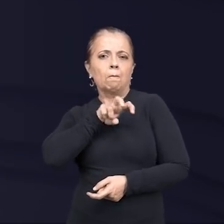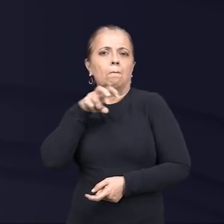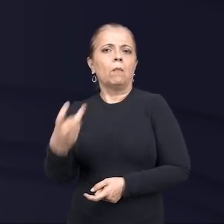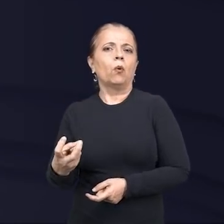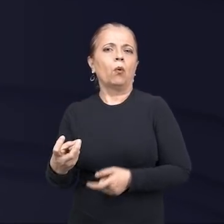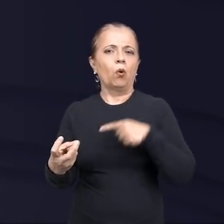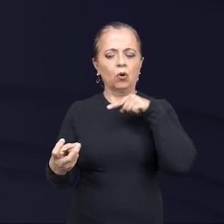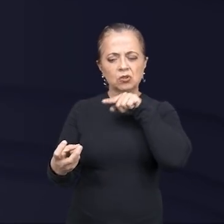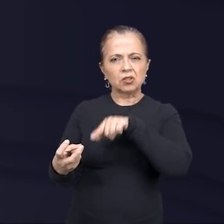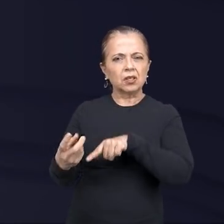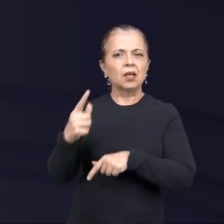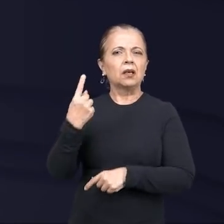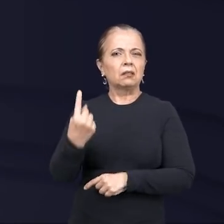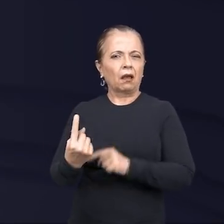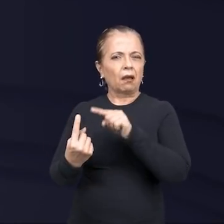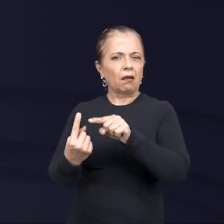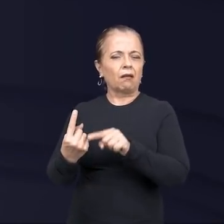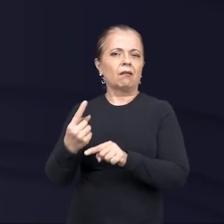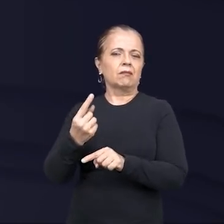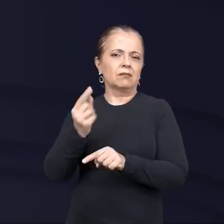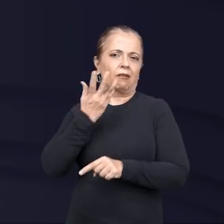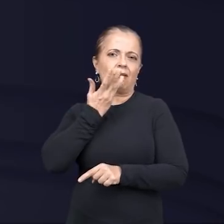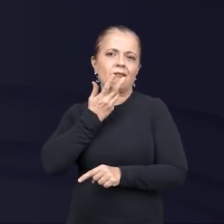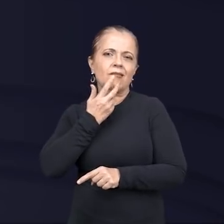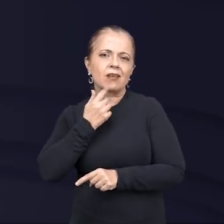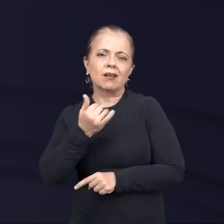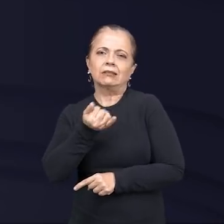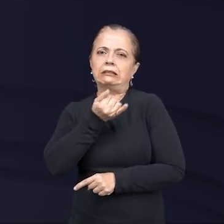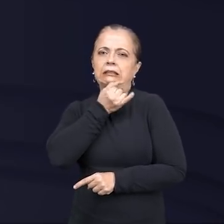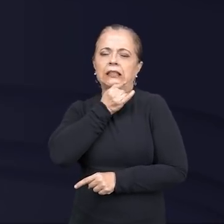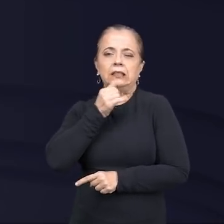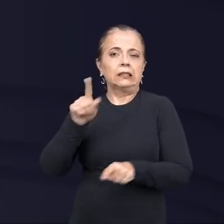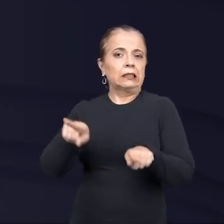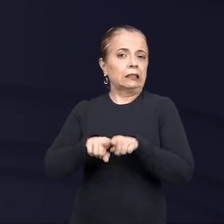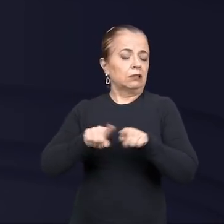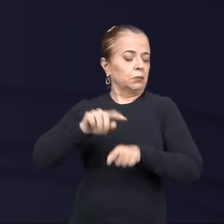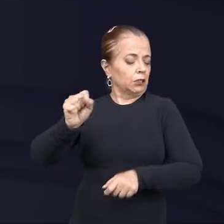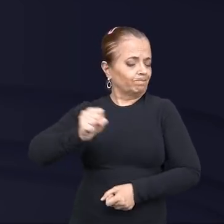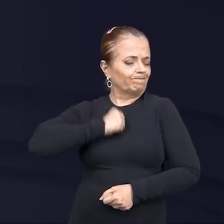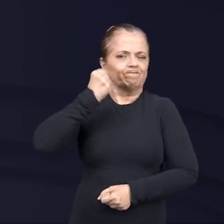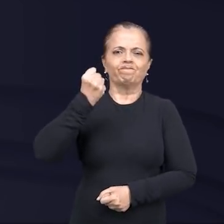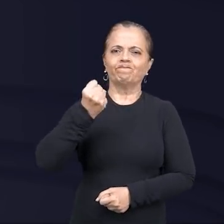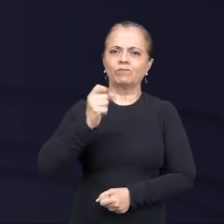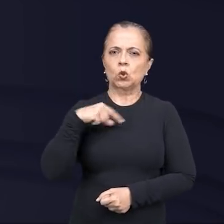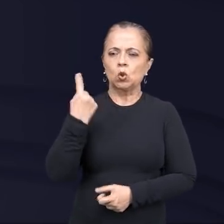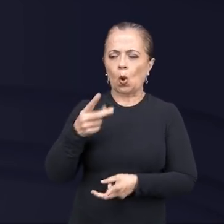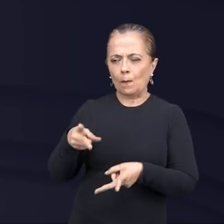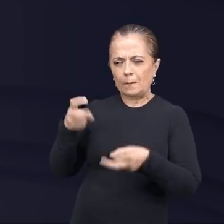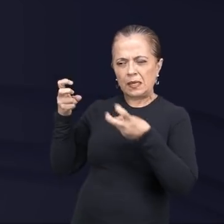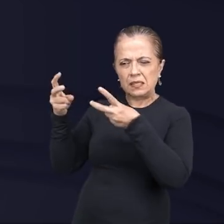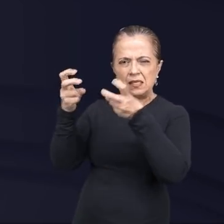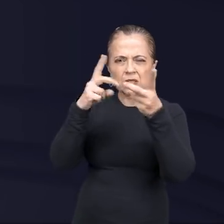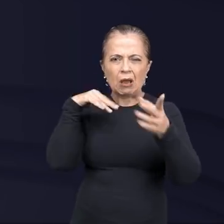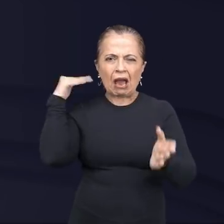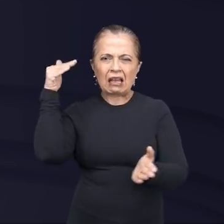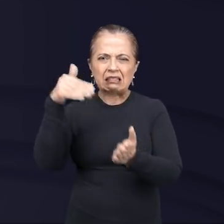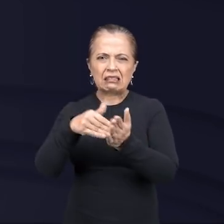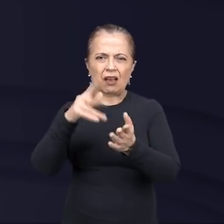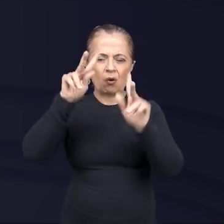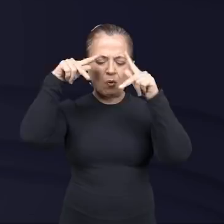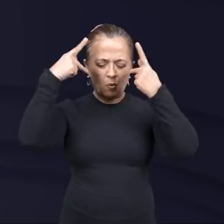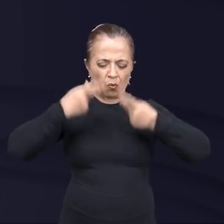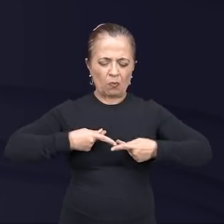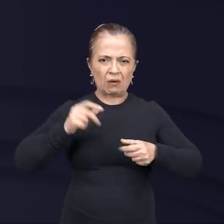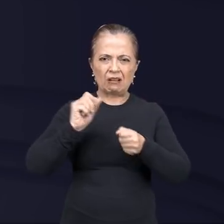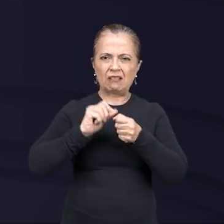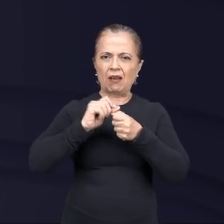morte dessa criança traz muita tristeza, muita indignação, né? Da gente ver até onde vai a